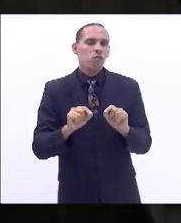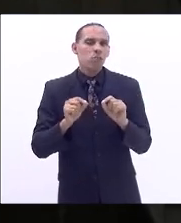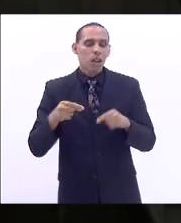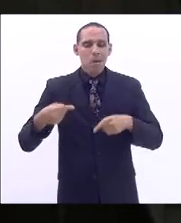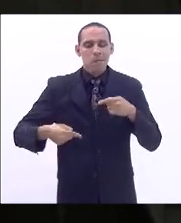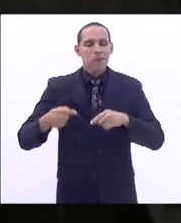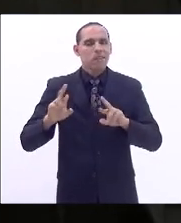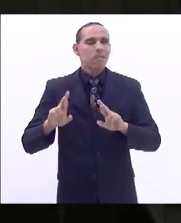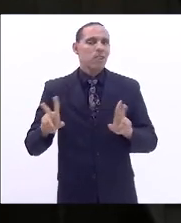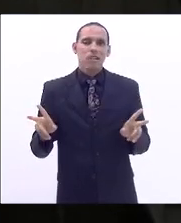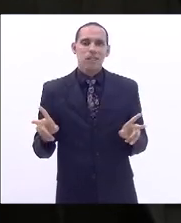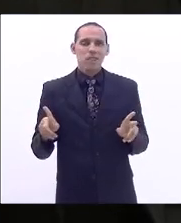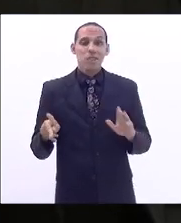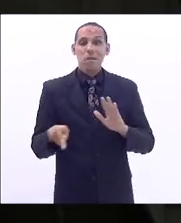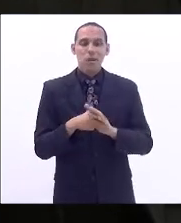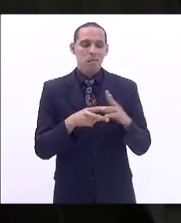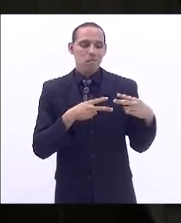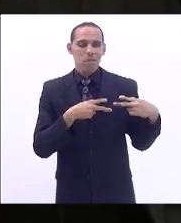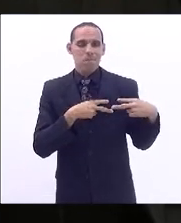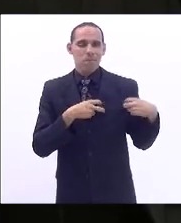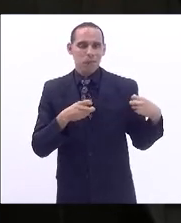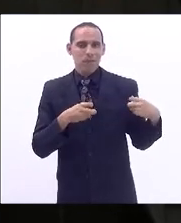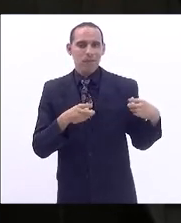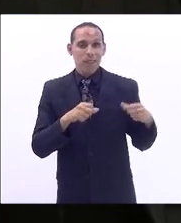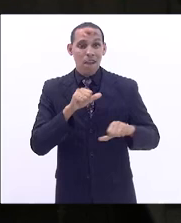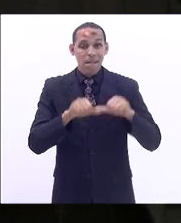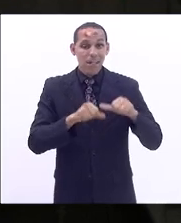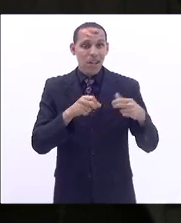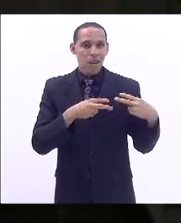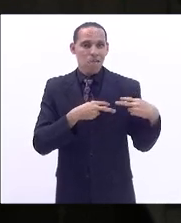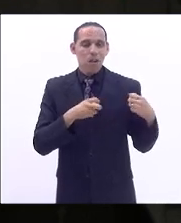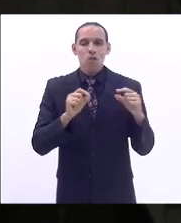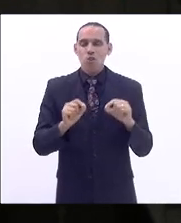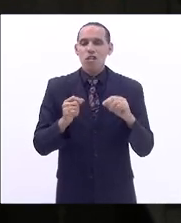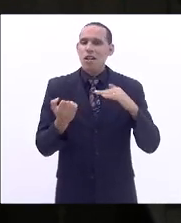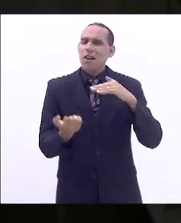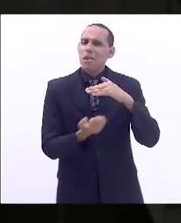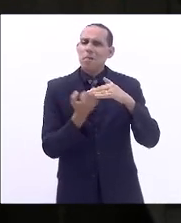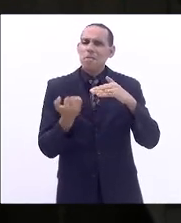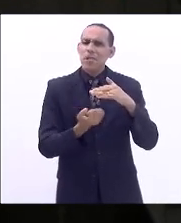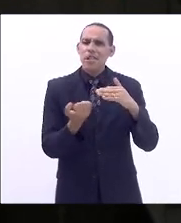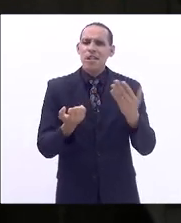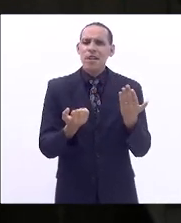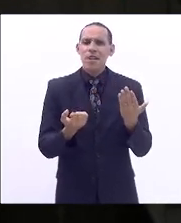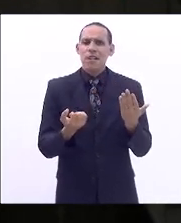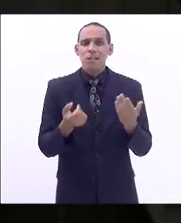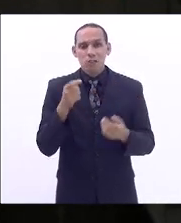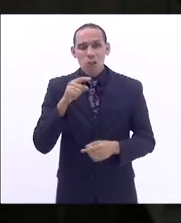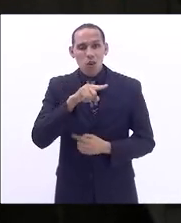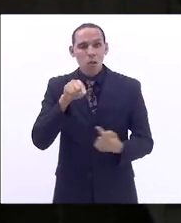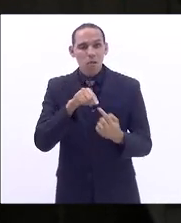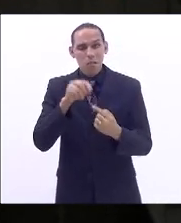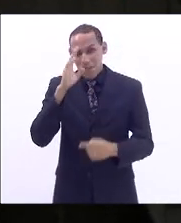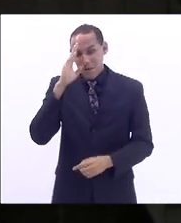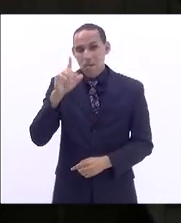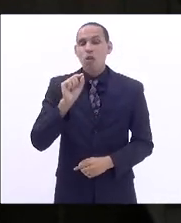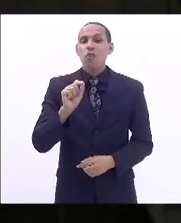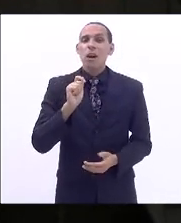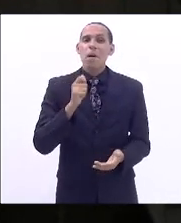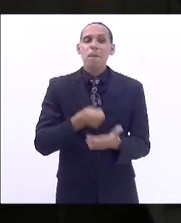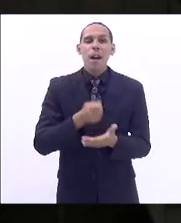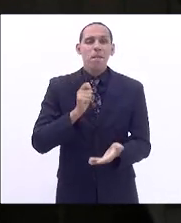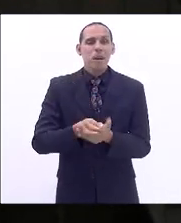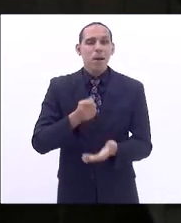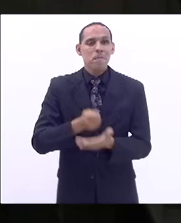política diferente sobre a Petrobras não tivesse transformado a Petrobras é uma empresa cujo principal objetivo é pagar